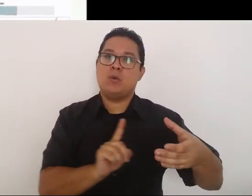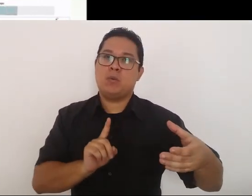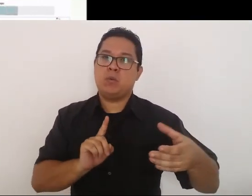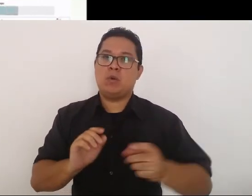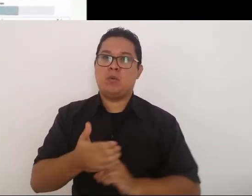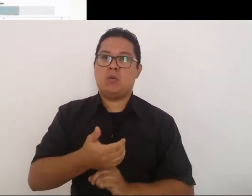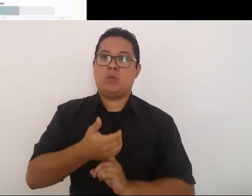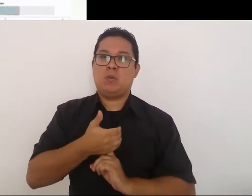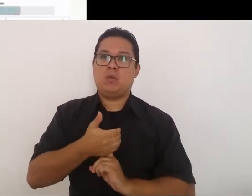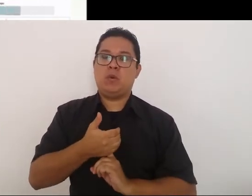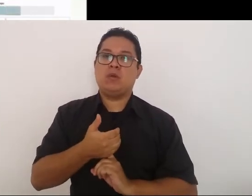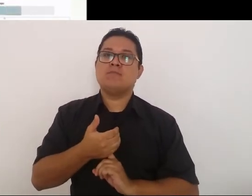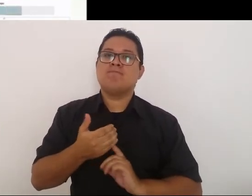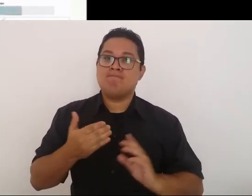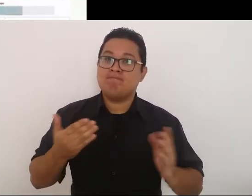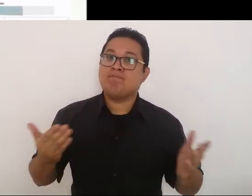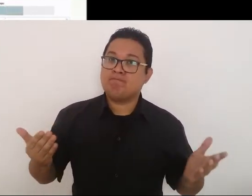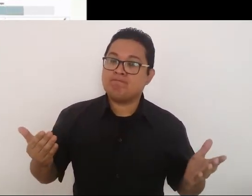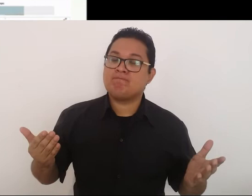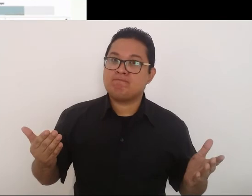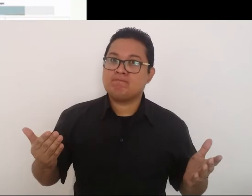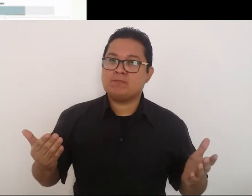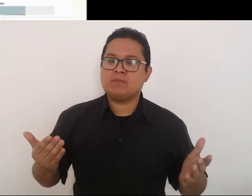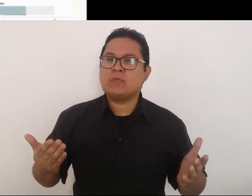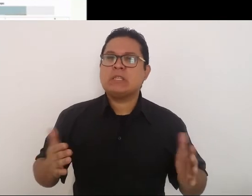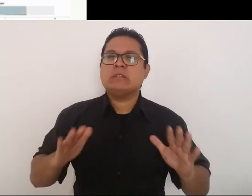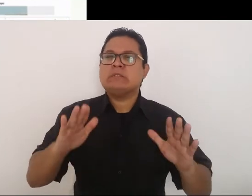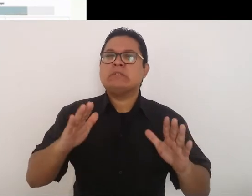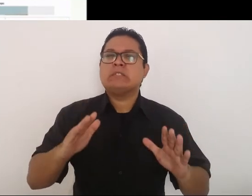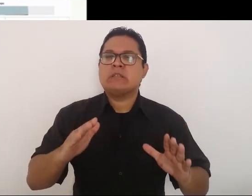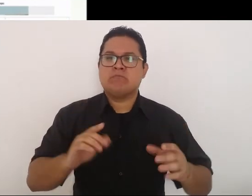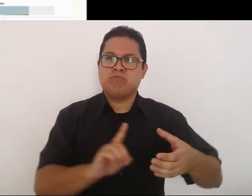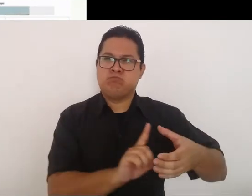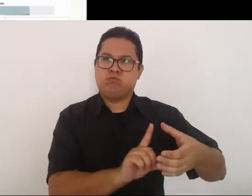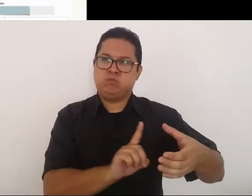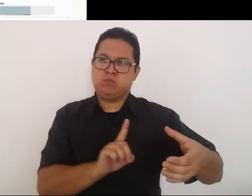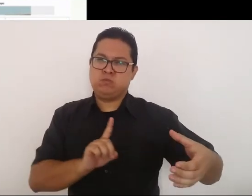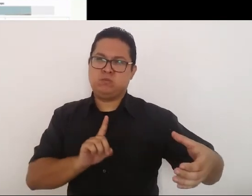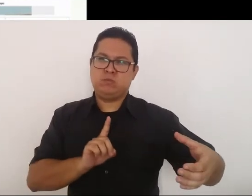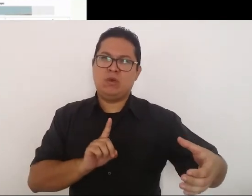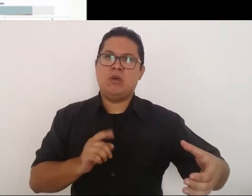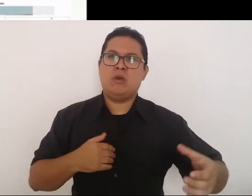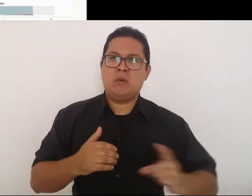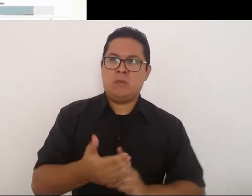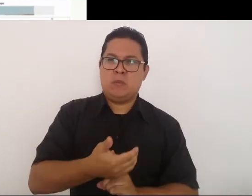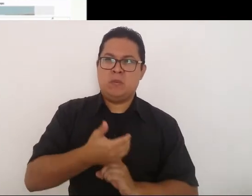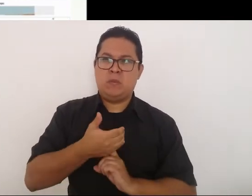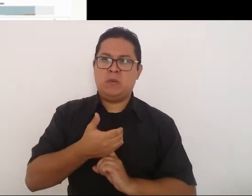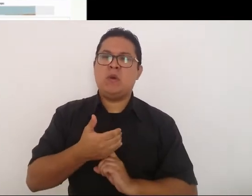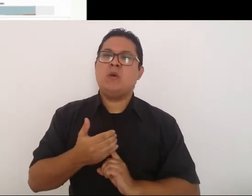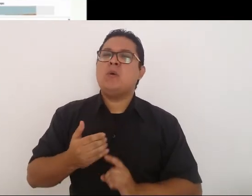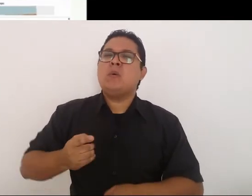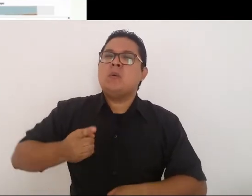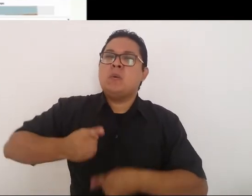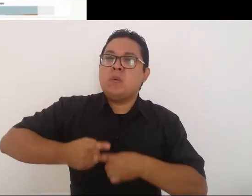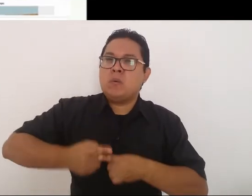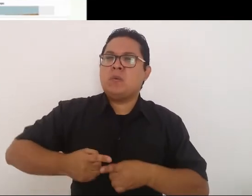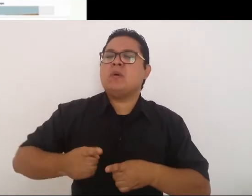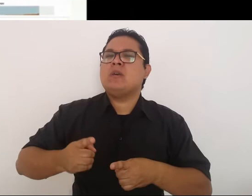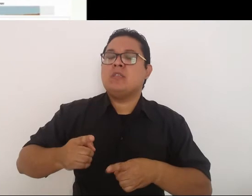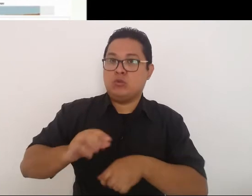aqui. Por quê? O número de infectados, como uma doença que vai ser por fluidos e